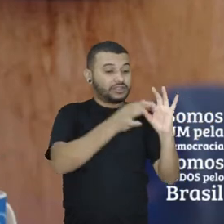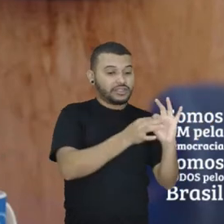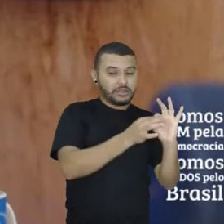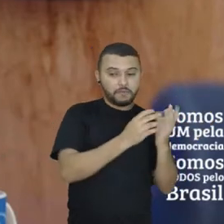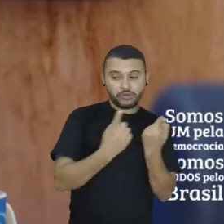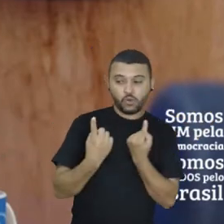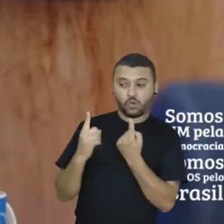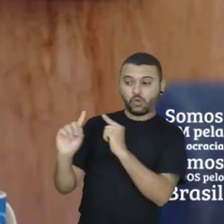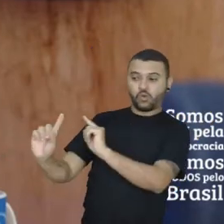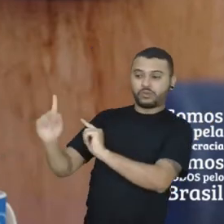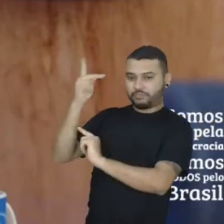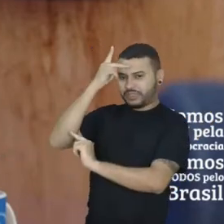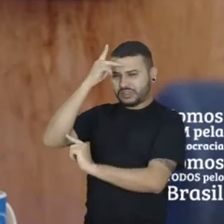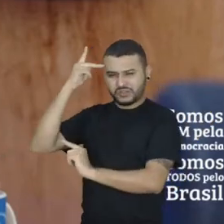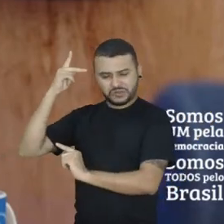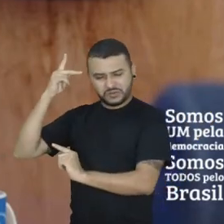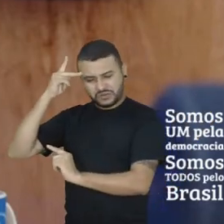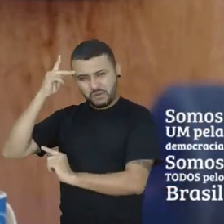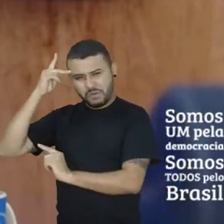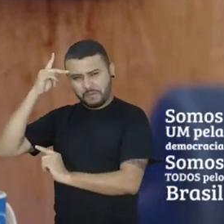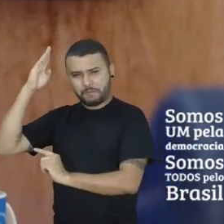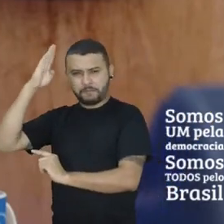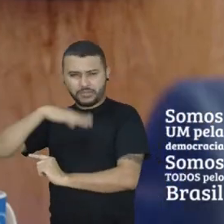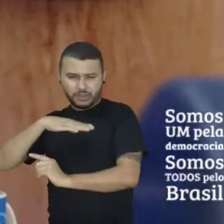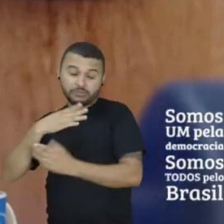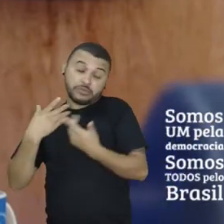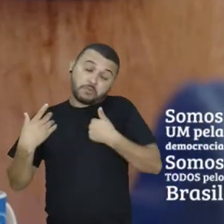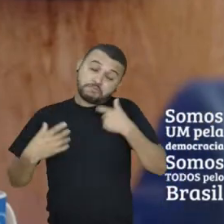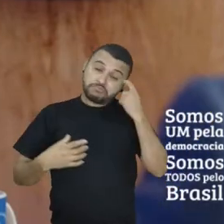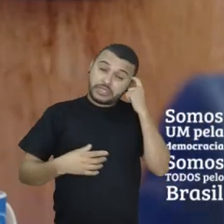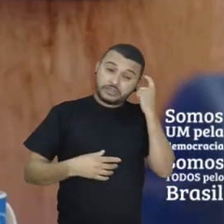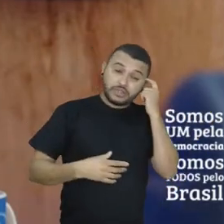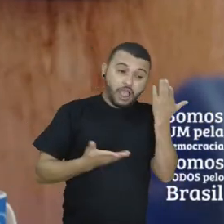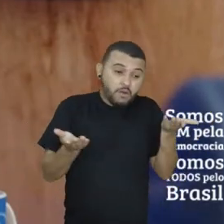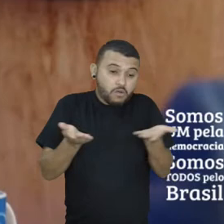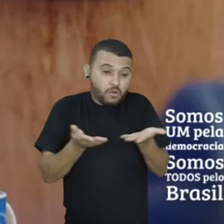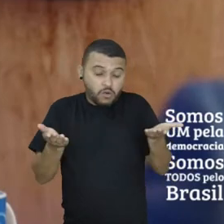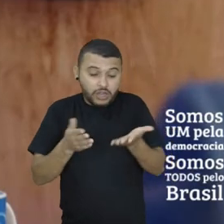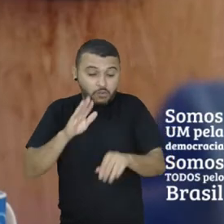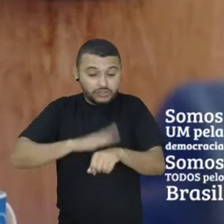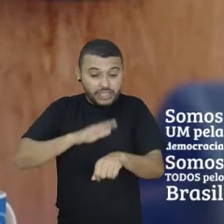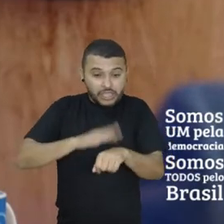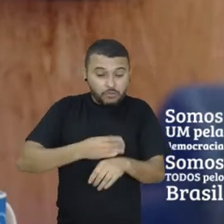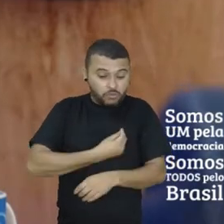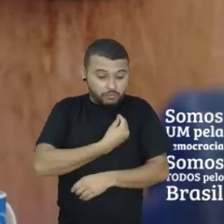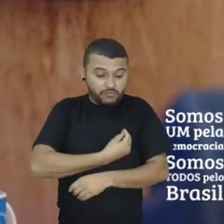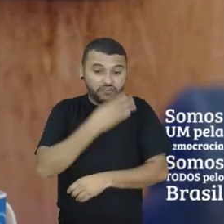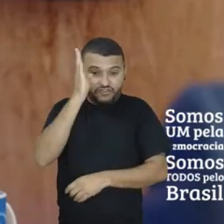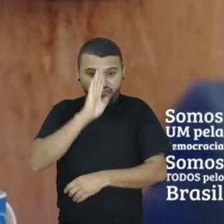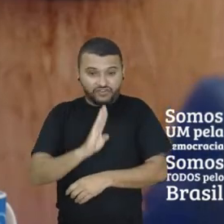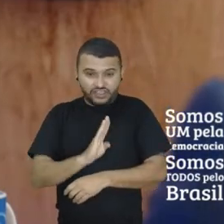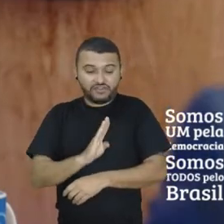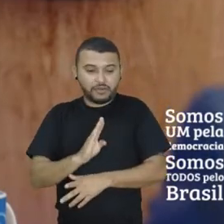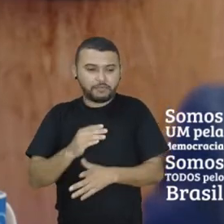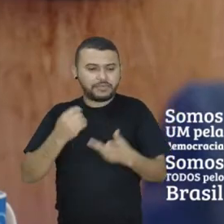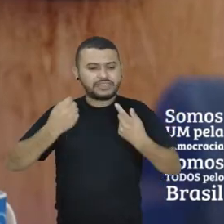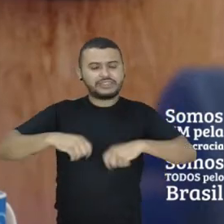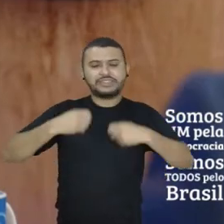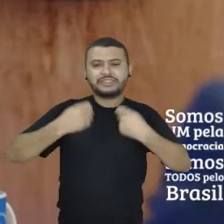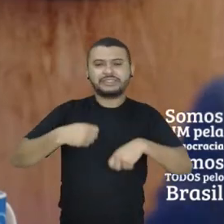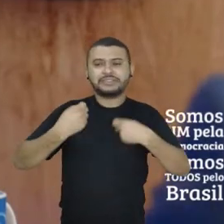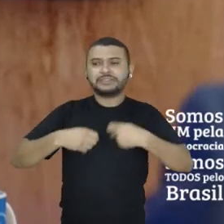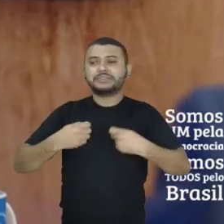antagônicos, Will. Então, o que que eu vejo? Eu acho que o momento que o Brasil vive exige que a